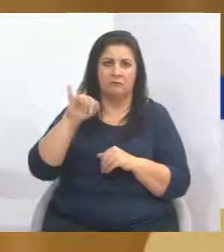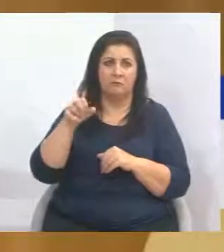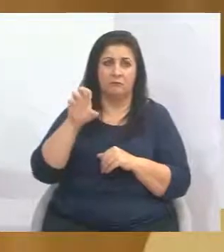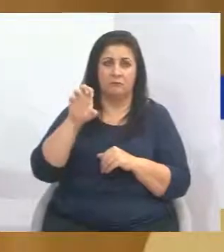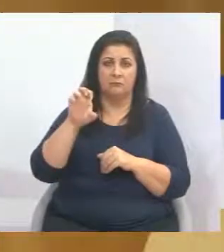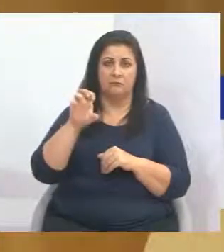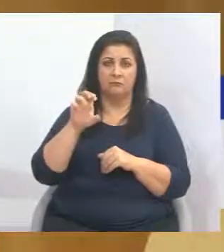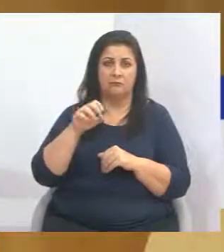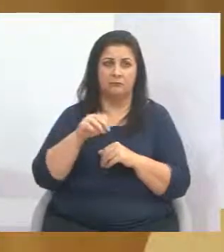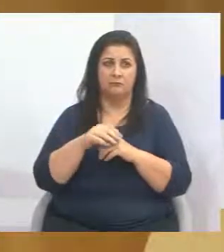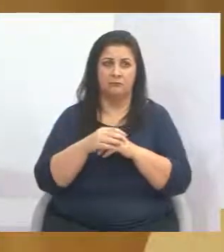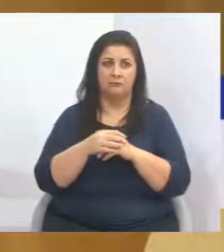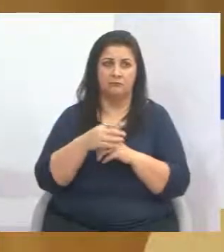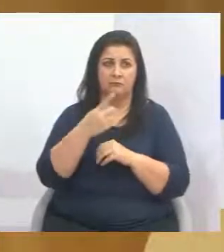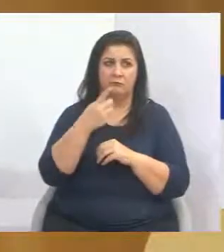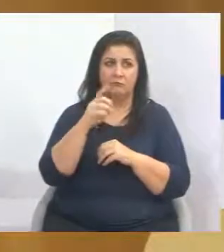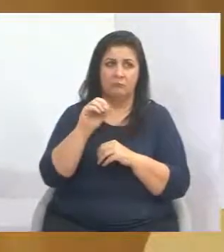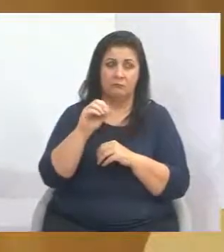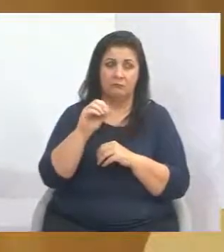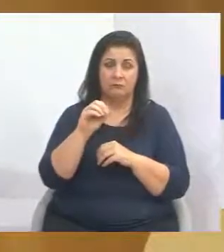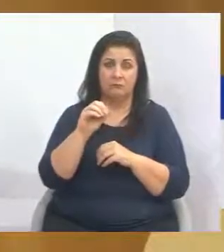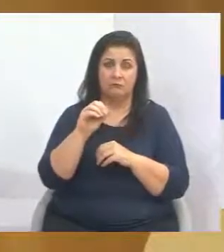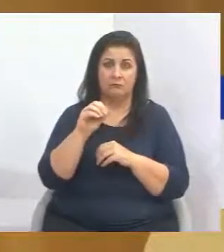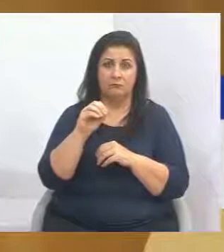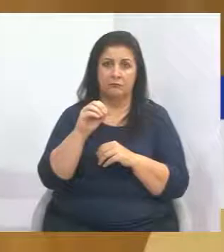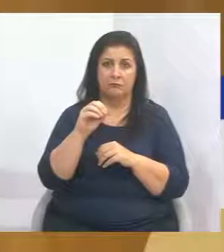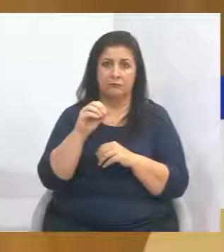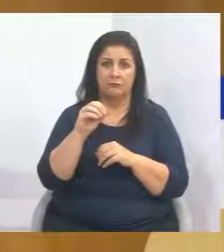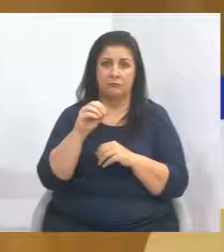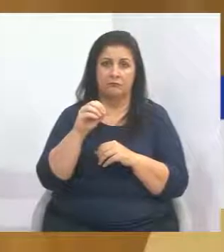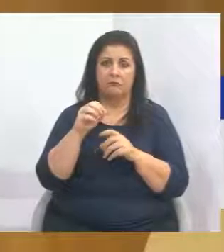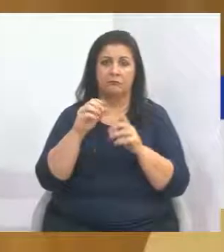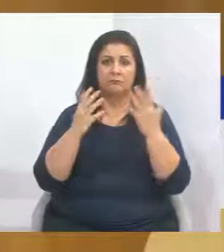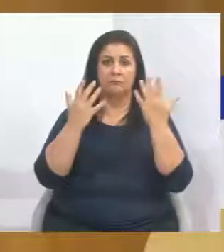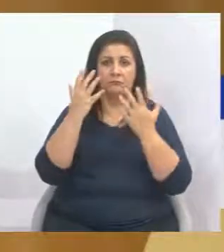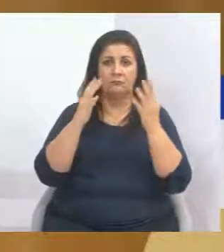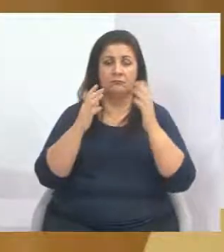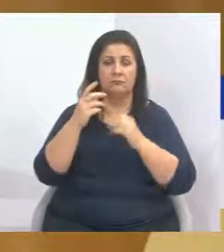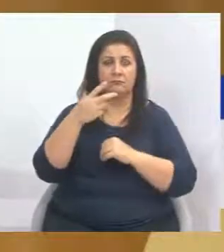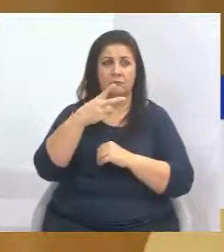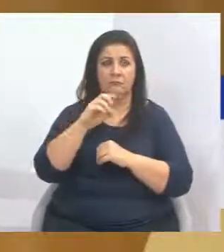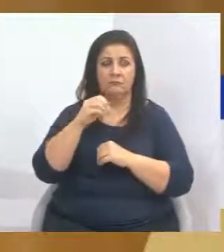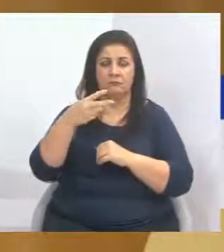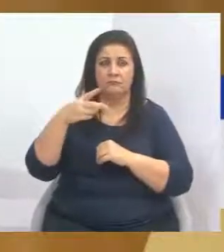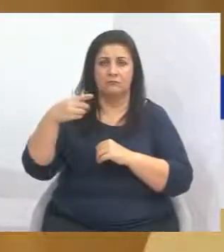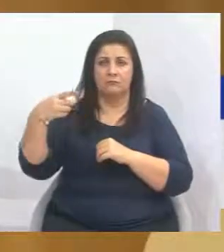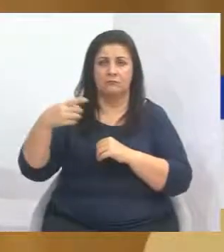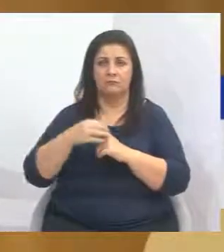10 de fevereiro de 2021, cuja ementa transcrevo.